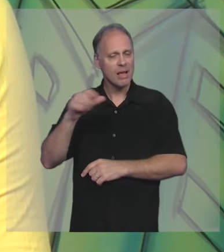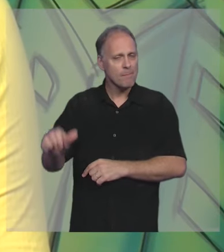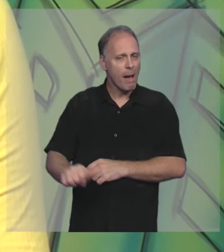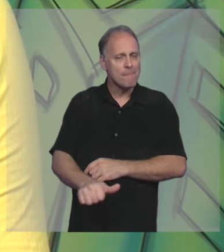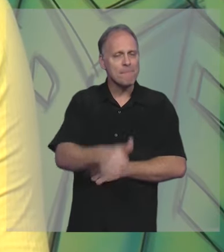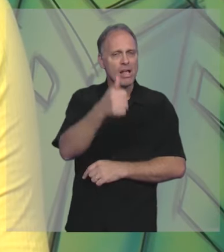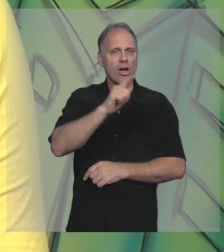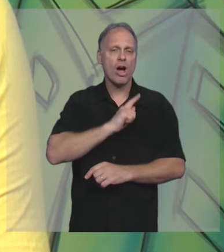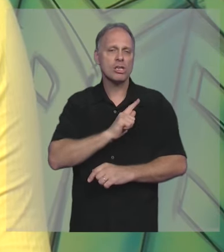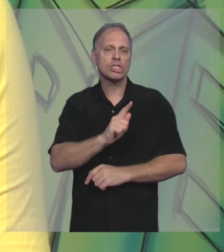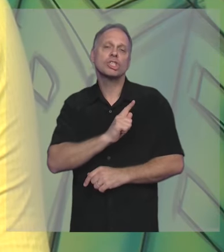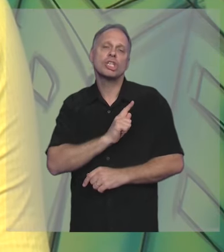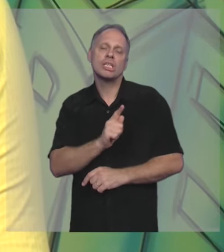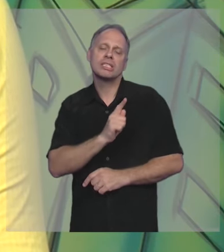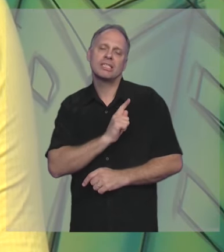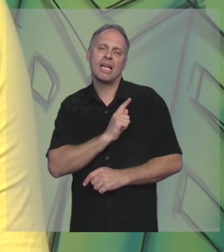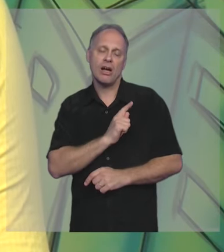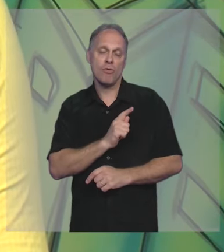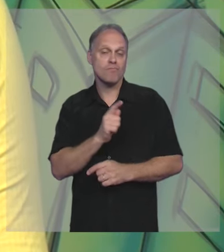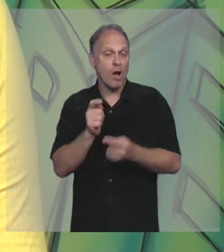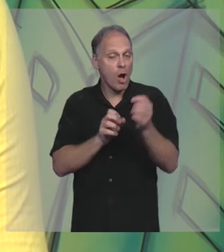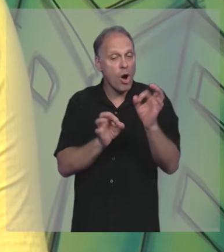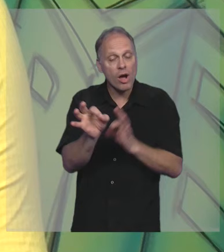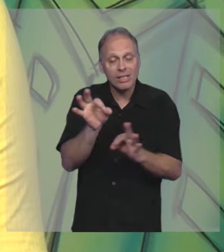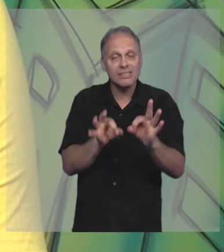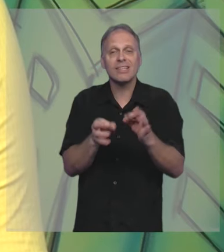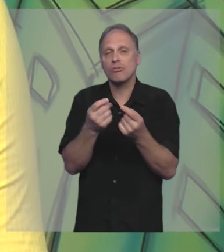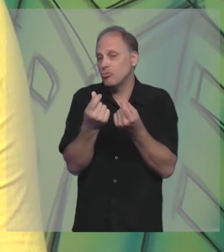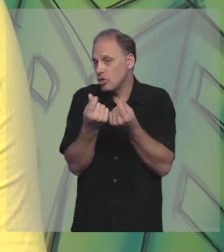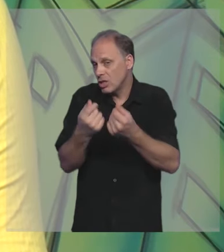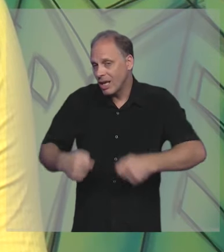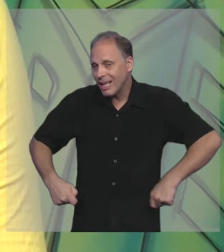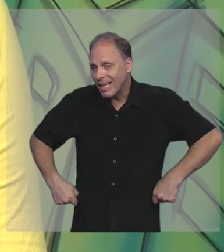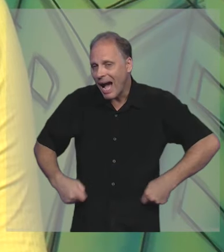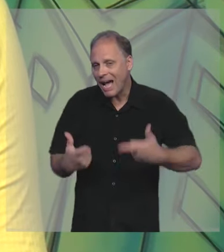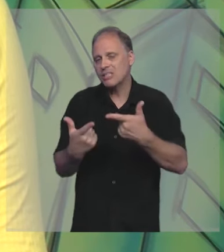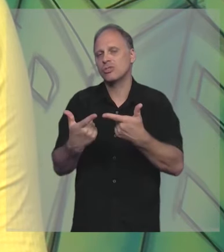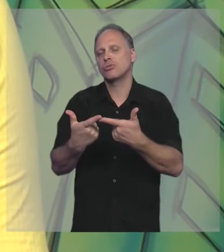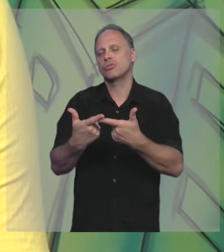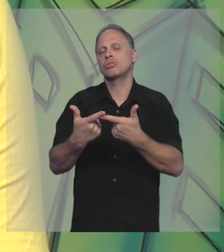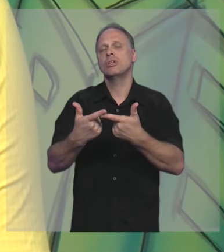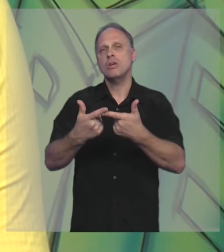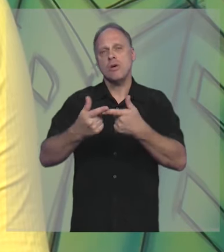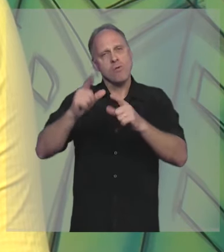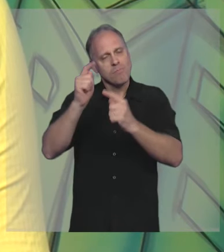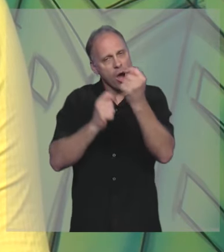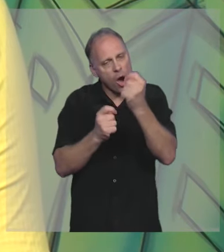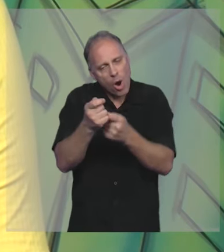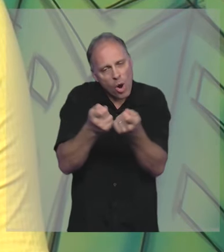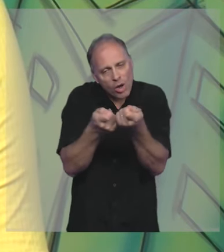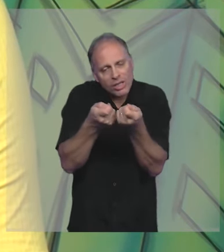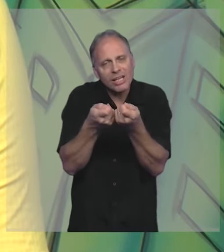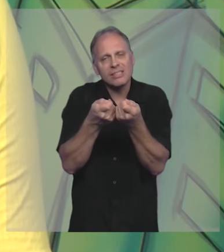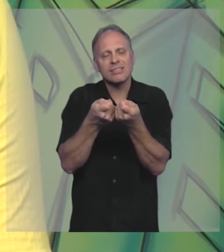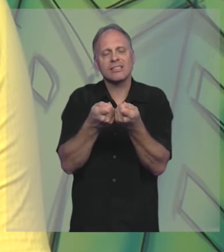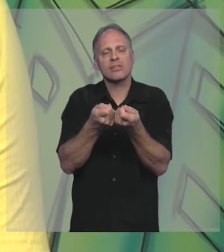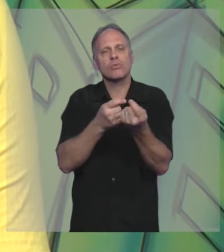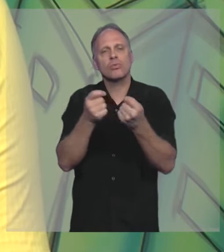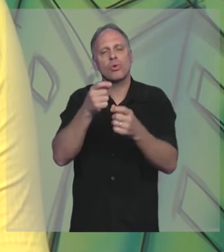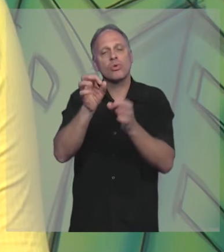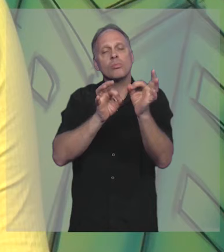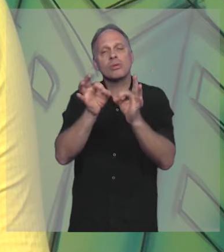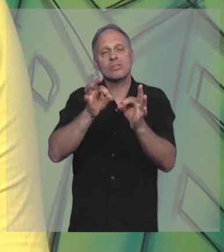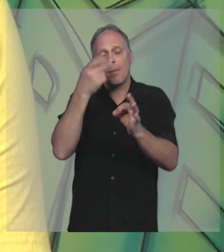uma melhor gestão, uma melhor organização, uma gestão de custos dentro desse sistema, uma melhor organização para